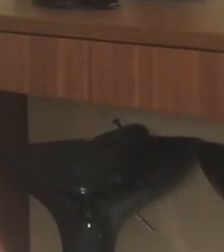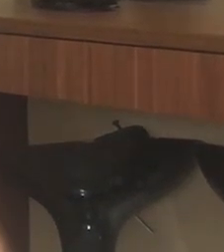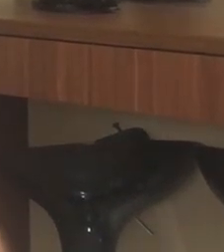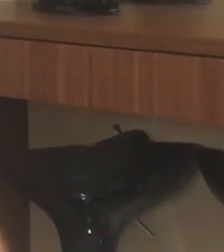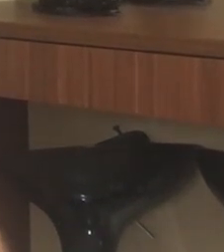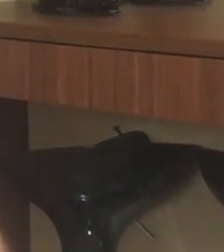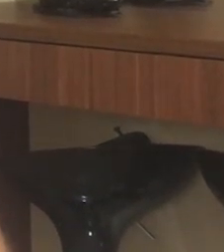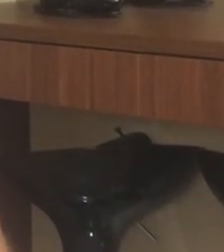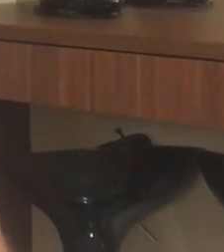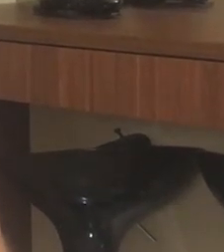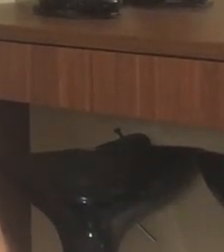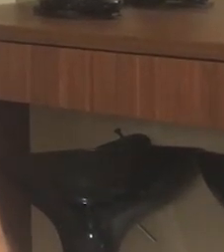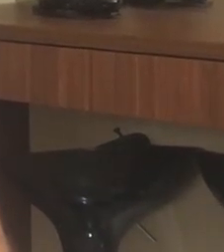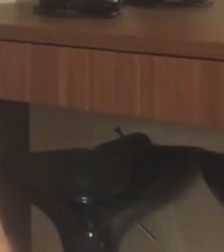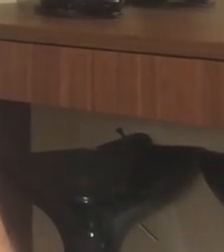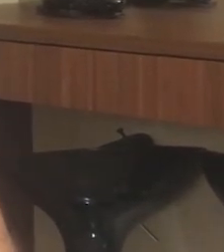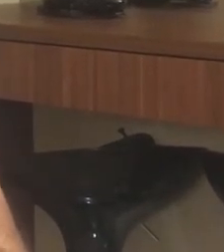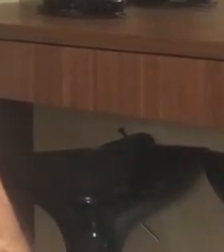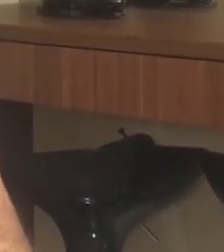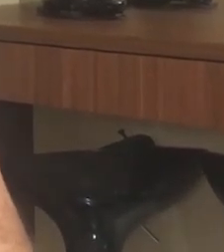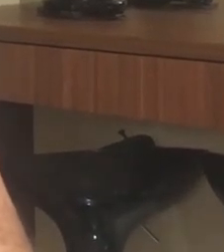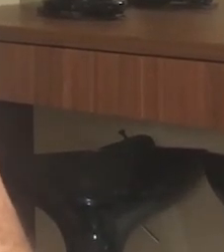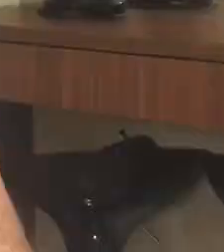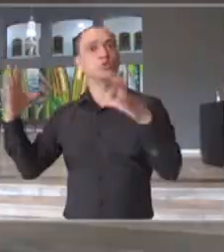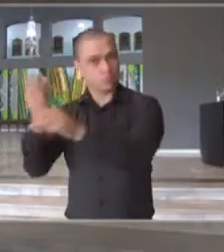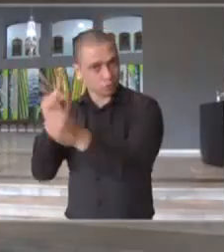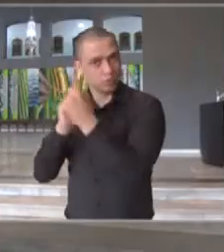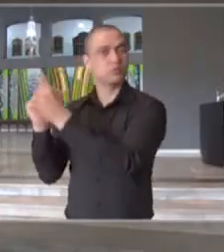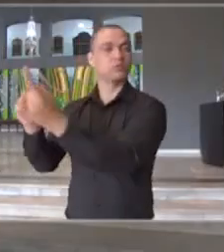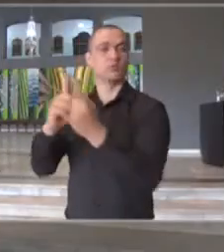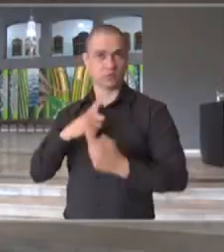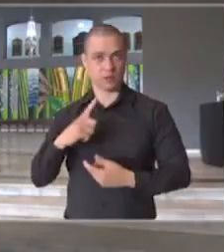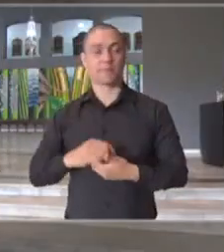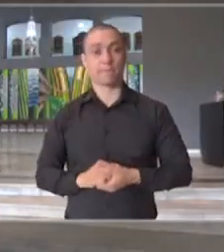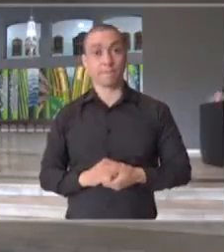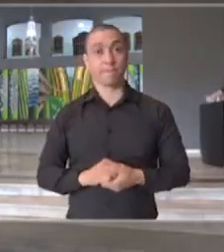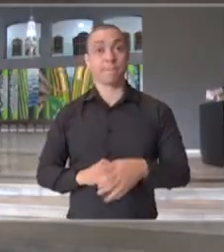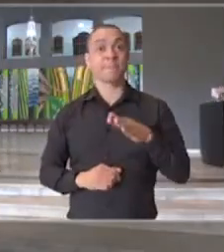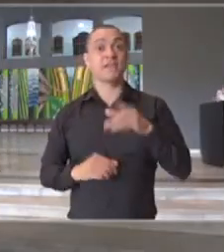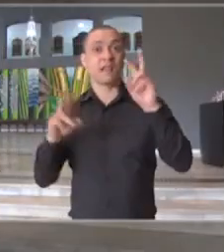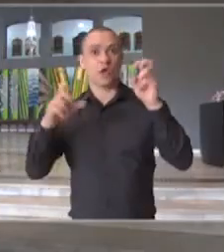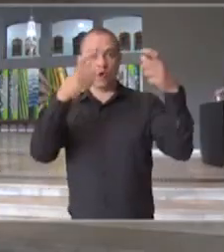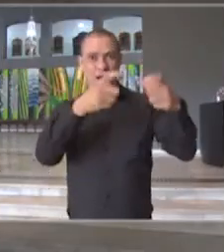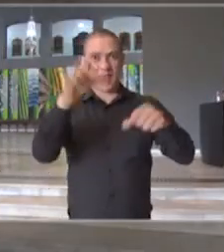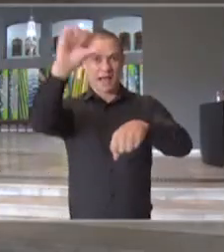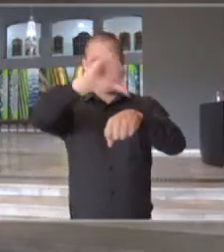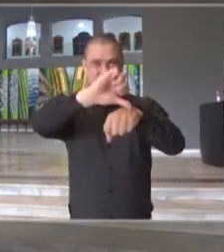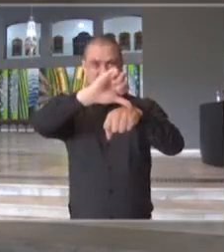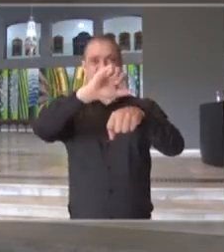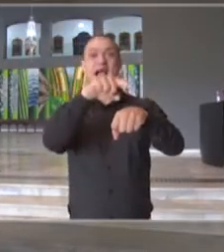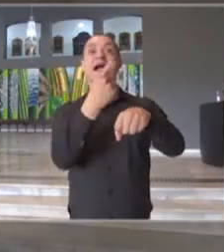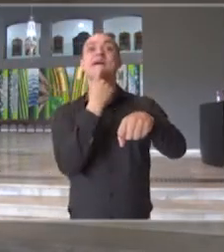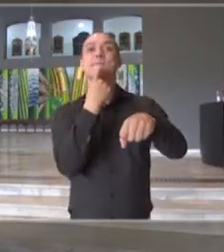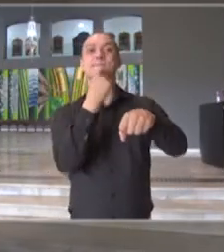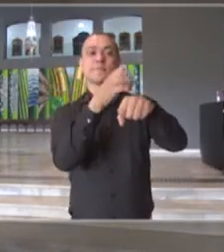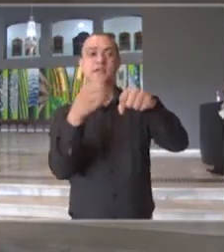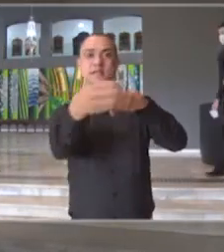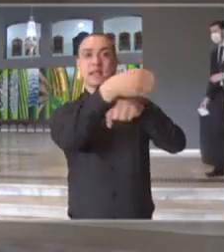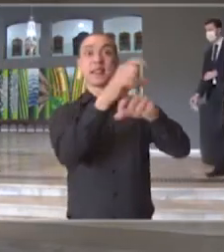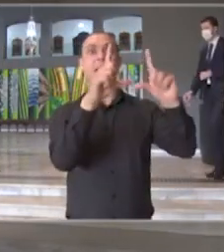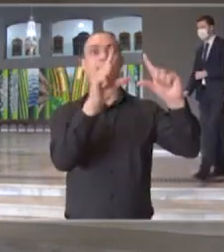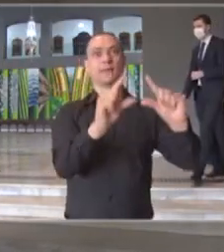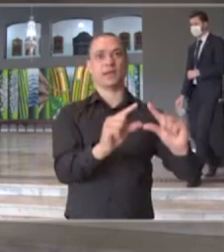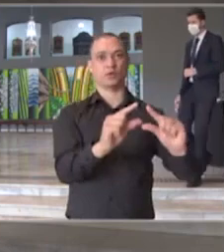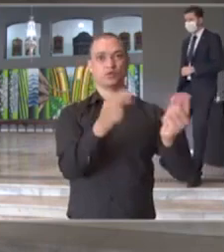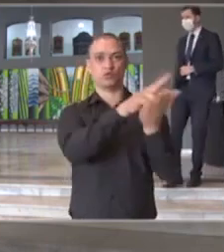Desenvolvimento Regional, falou exatamente isso. Olha só. No que tange a região de Campinas, a taxa de ocupação ainda é um pouco menor,